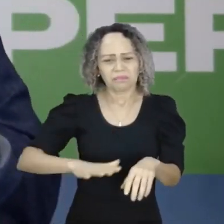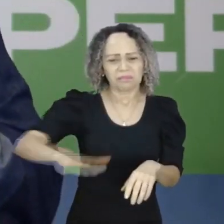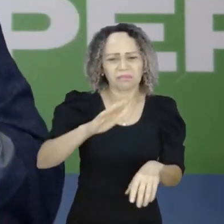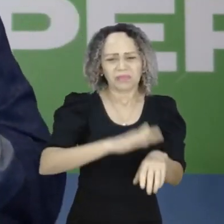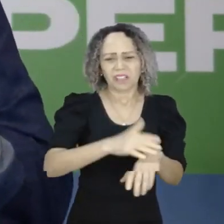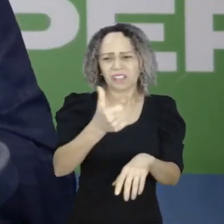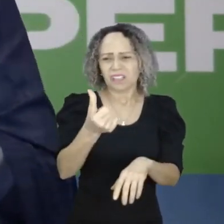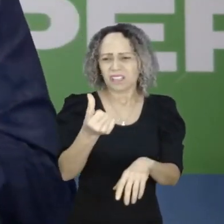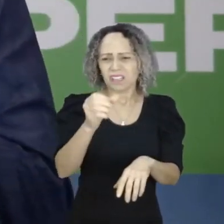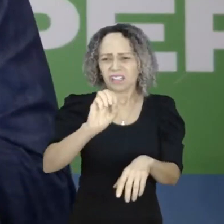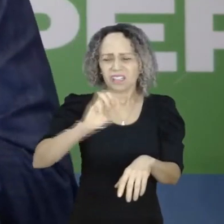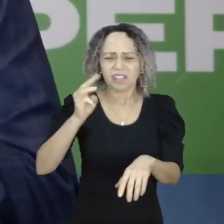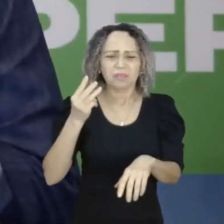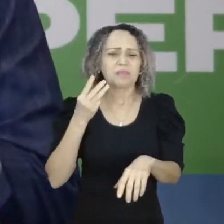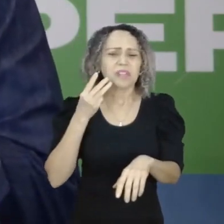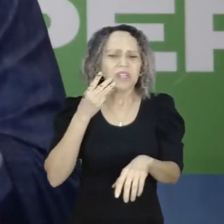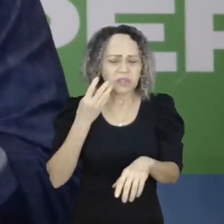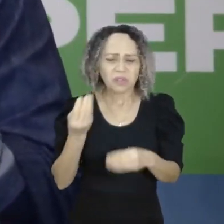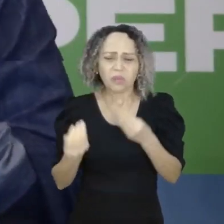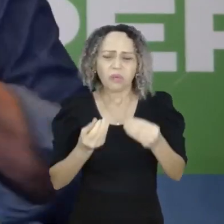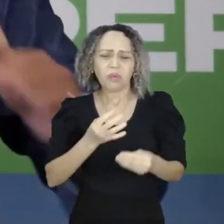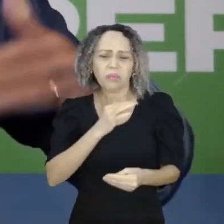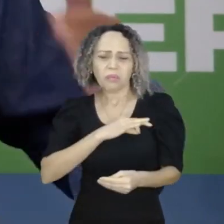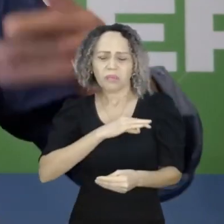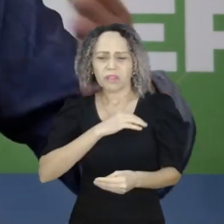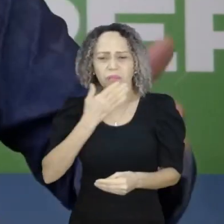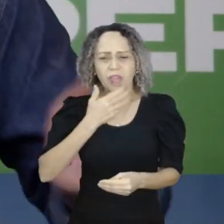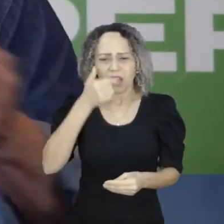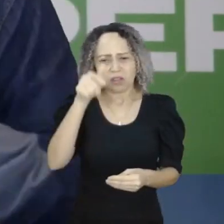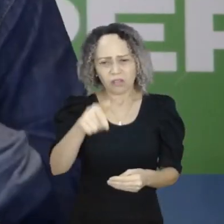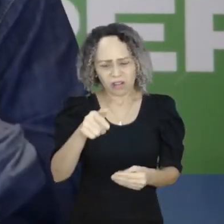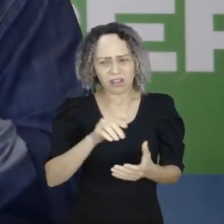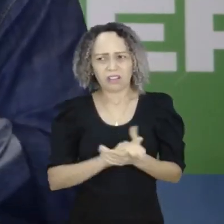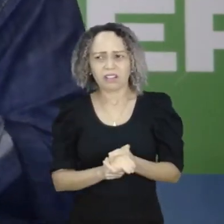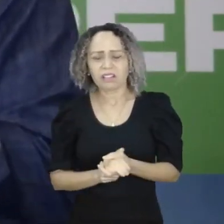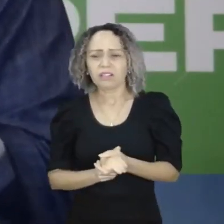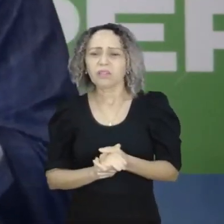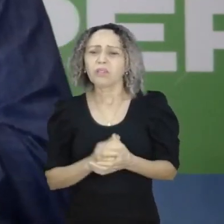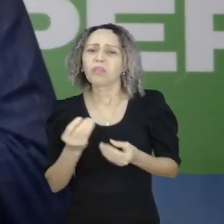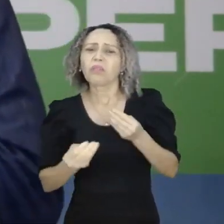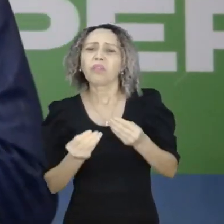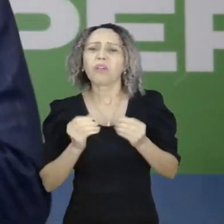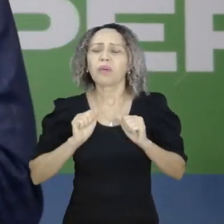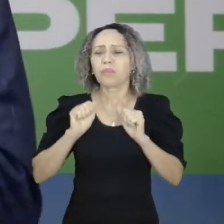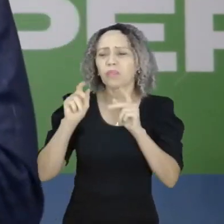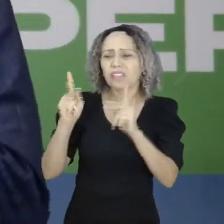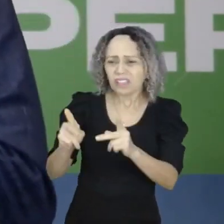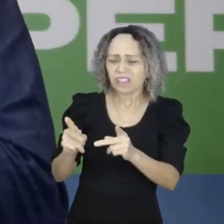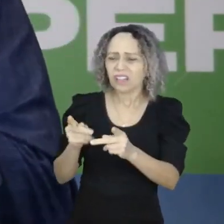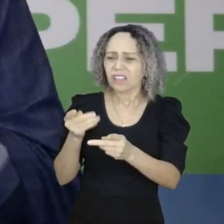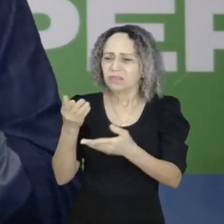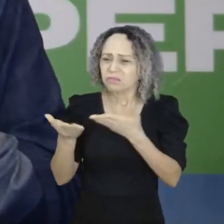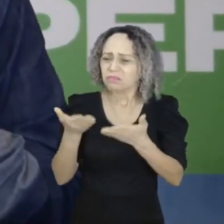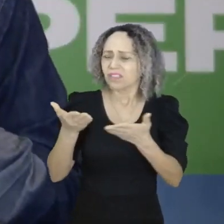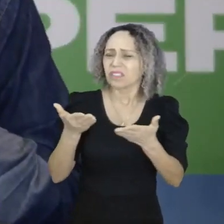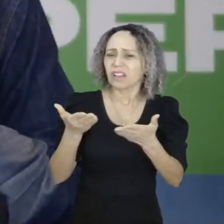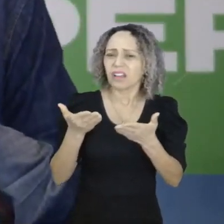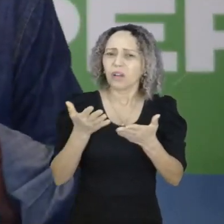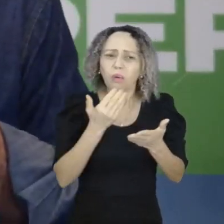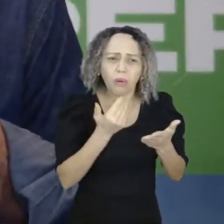salário mínimo, como melhorar a vida dos aposentados, como fazer o povo ter o que comer, como baratear o custo do alimento. Ou seja,